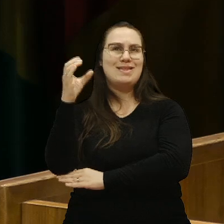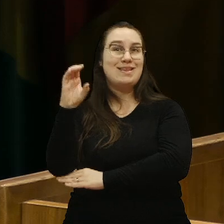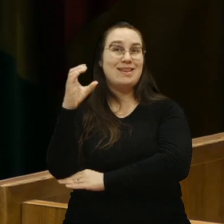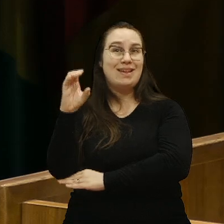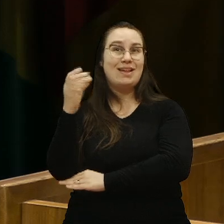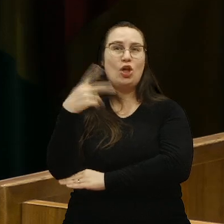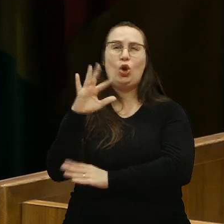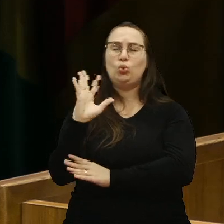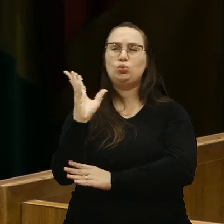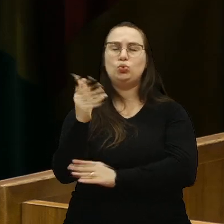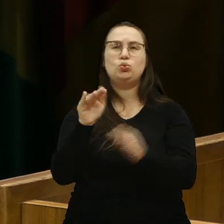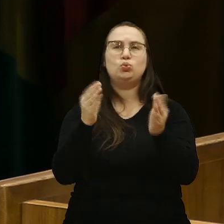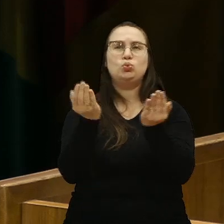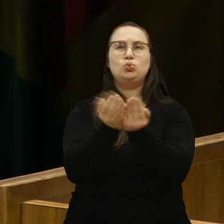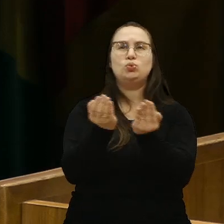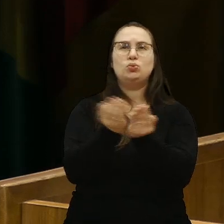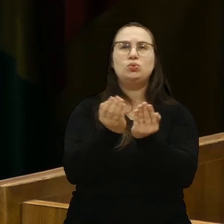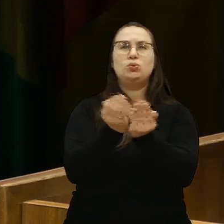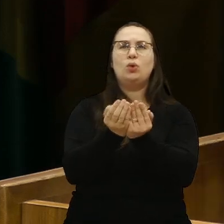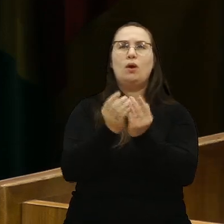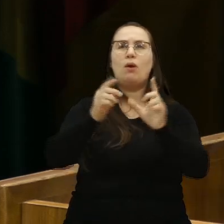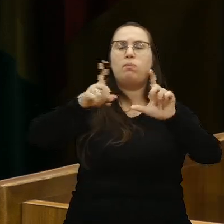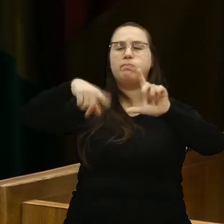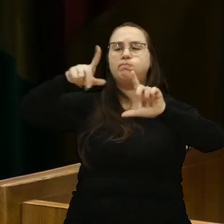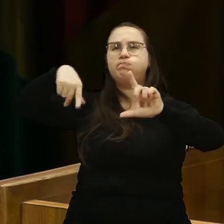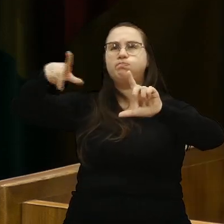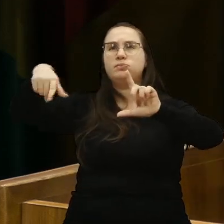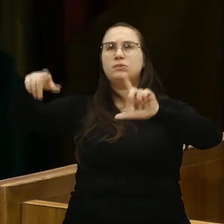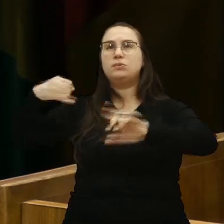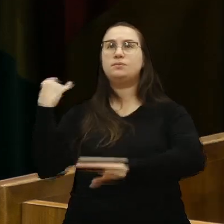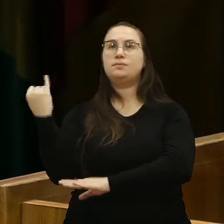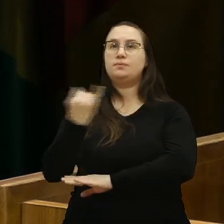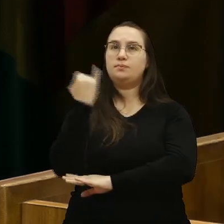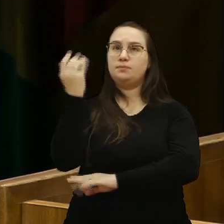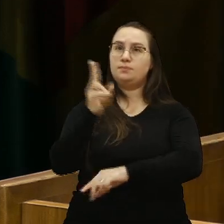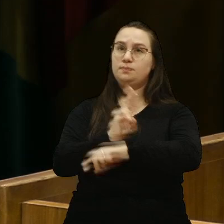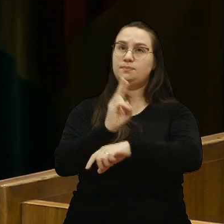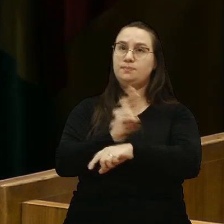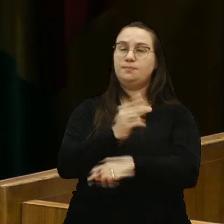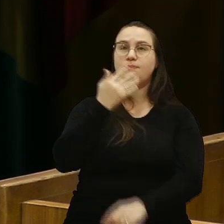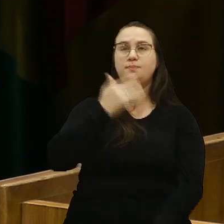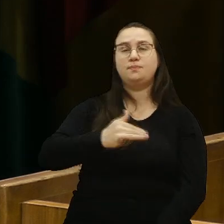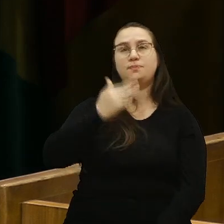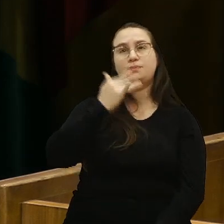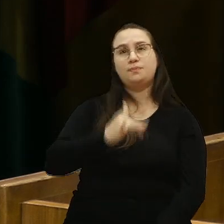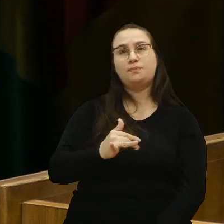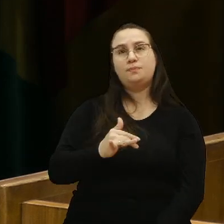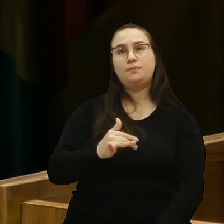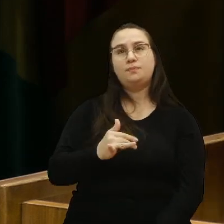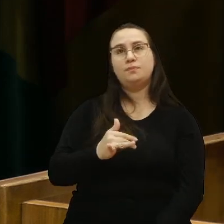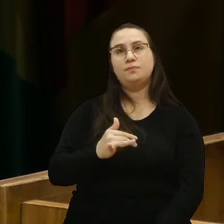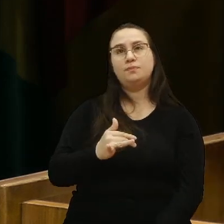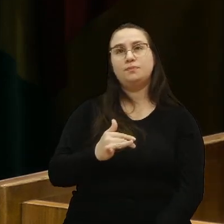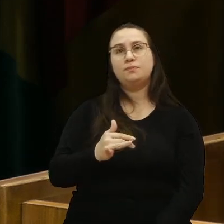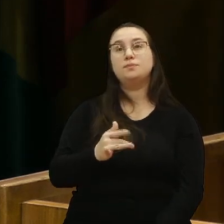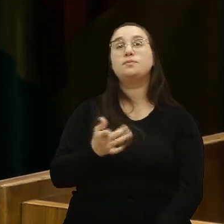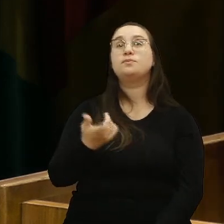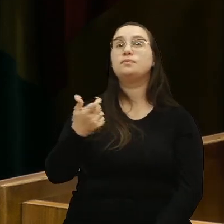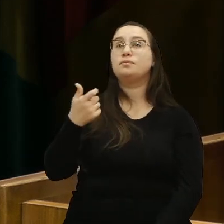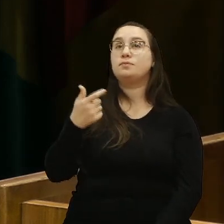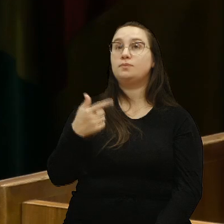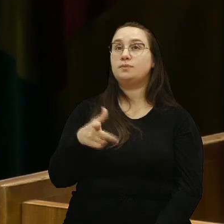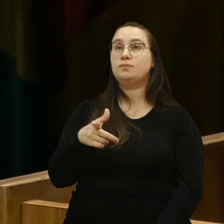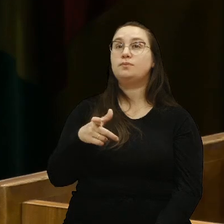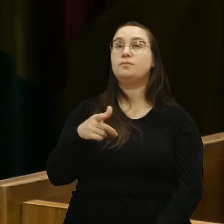os estudos apontam a importância que é cuidar bem das crianças, desde quando